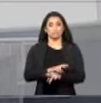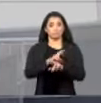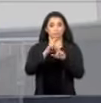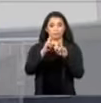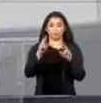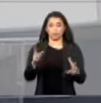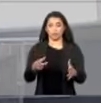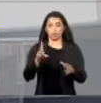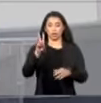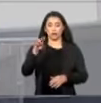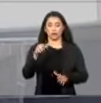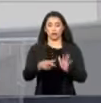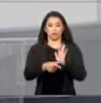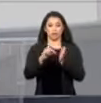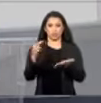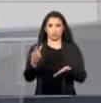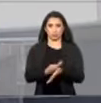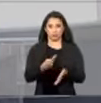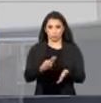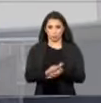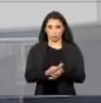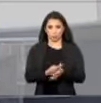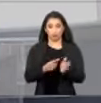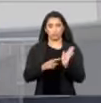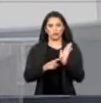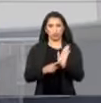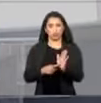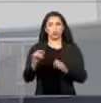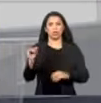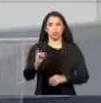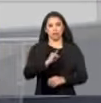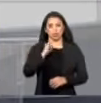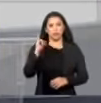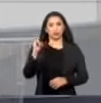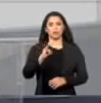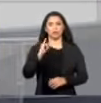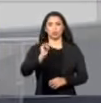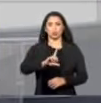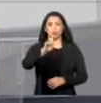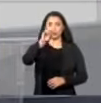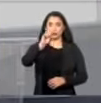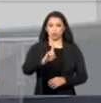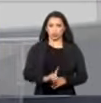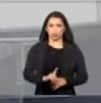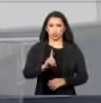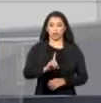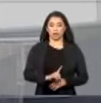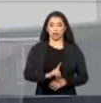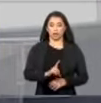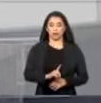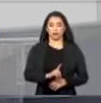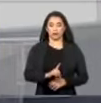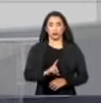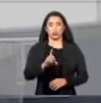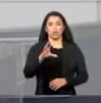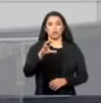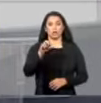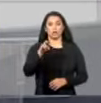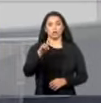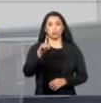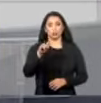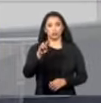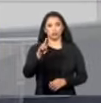reconhecida a importância do pleno exercício dos direitos culturais e a necessidade de